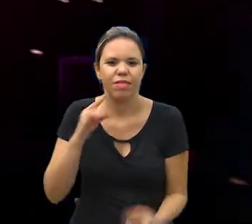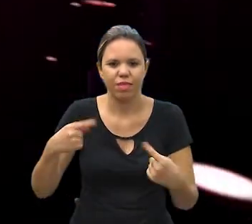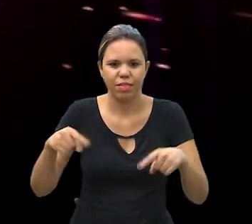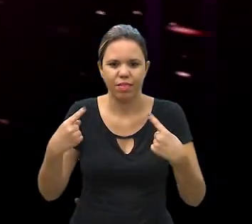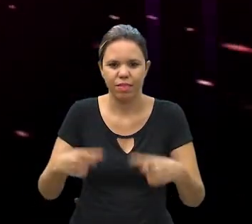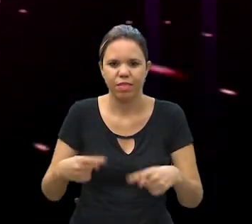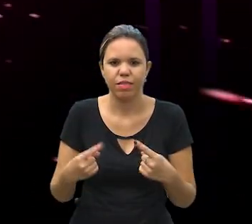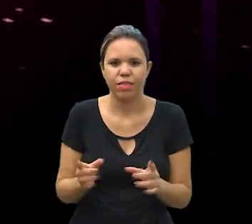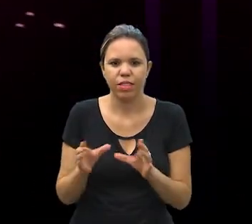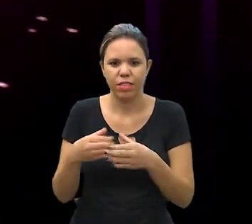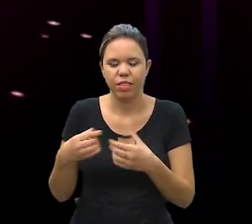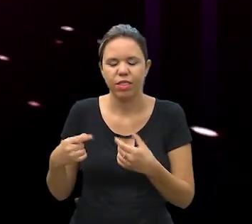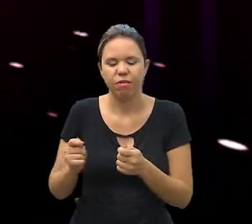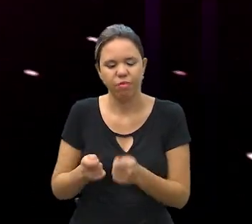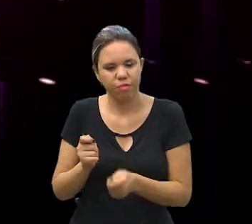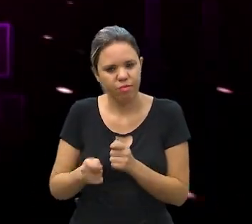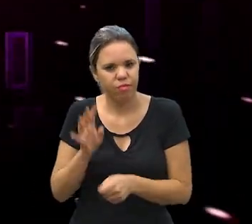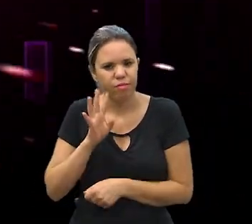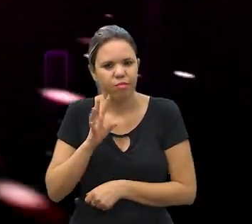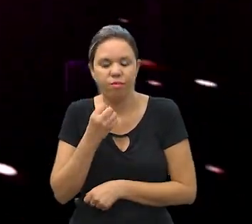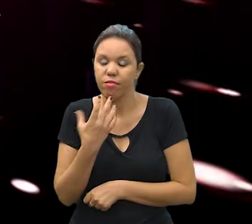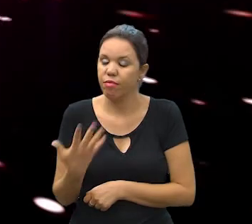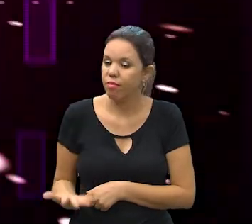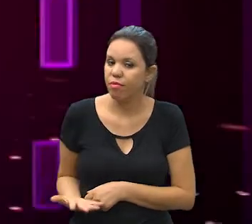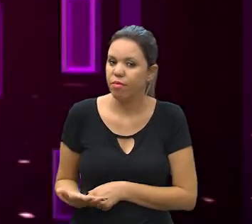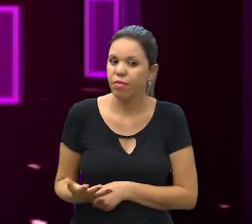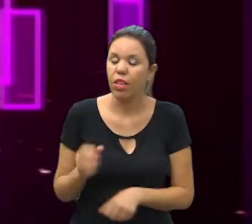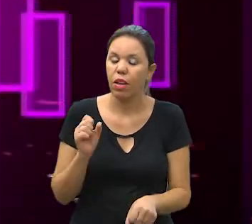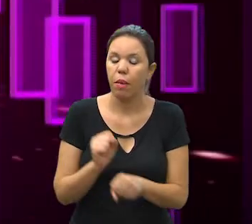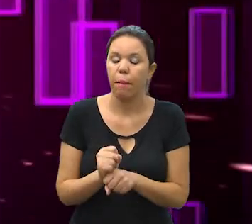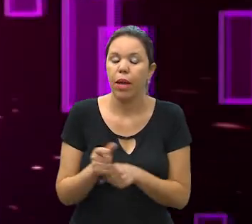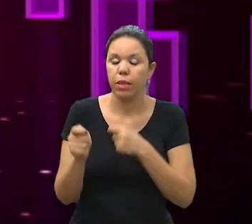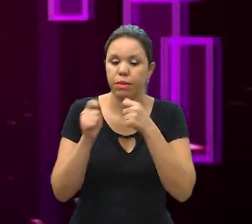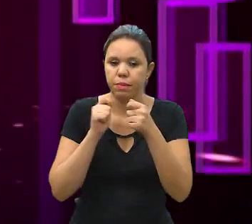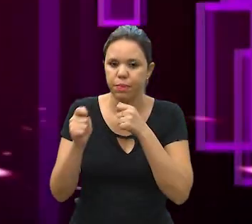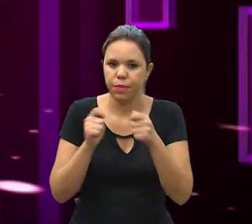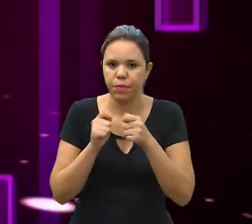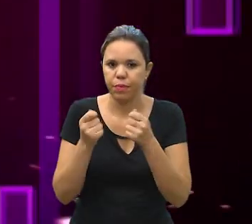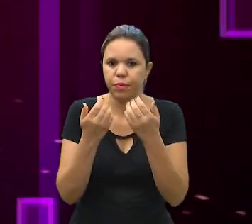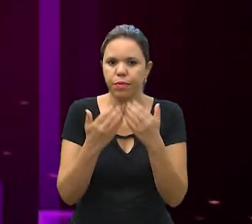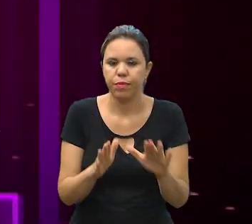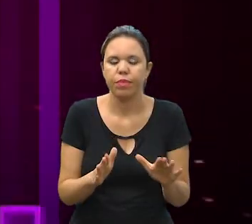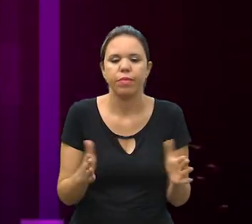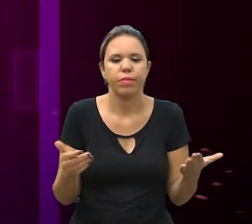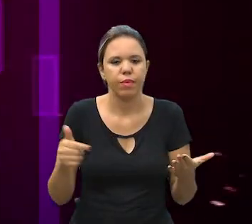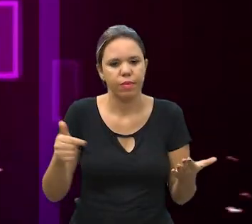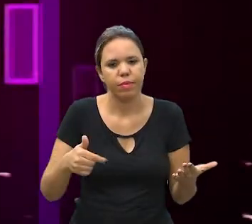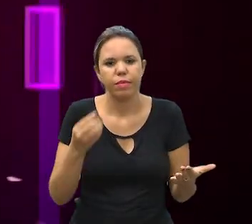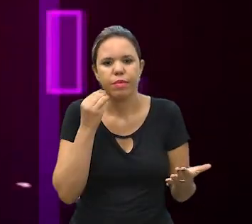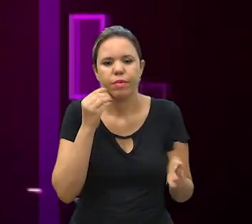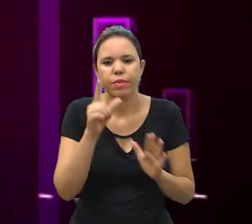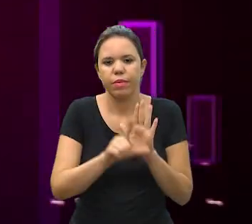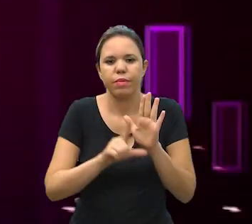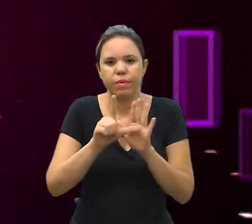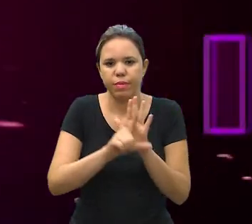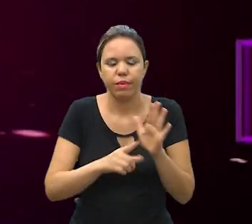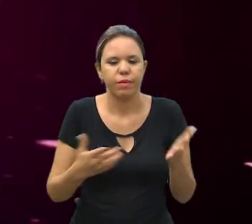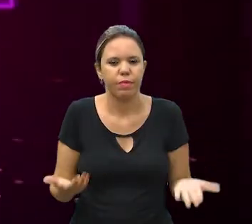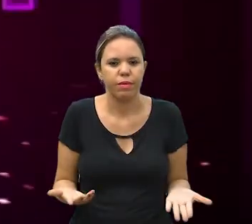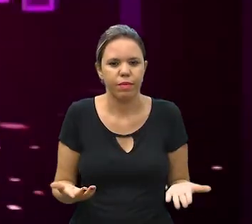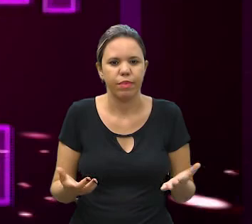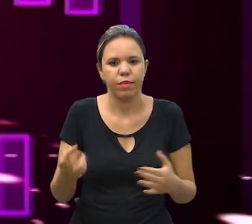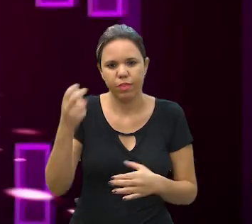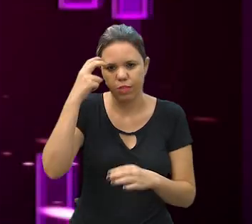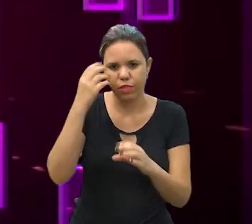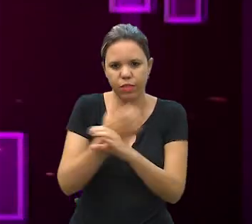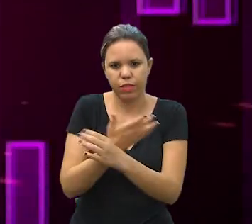Legal a música do Old Chevy, né? Bacana demais. Mas a gente faz uma pausa na entrevista para abrir um espaço aqui para a literatura